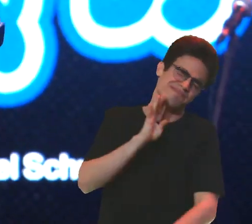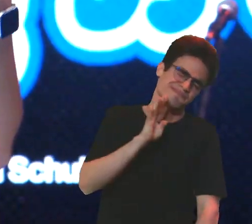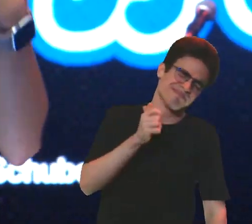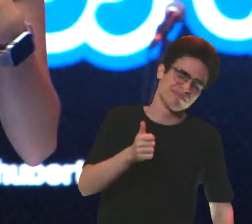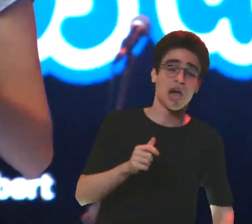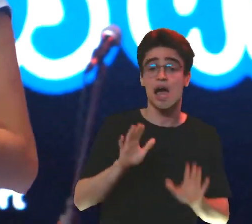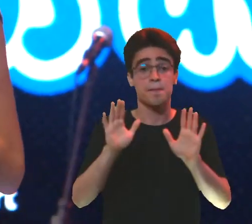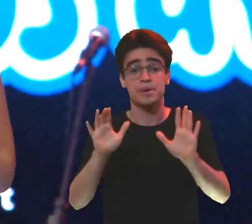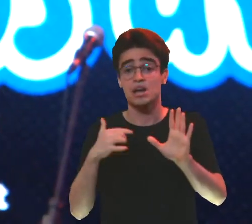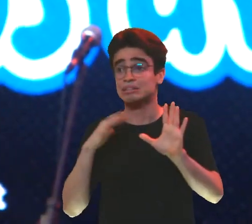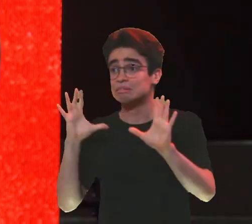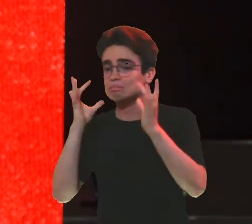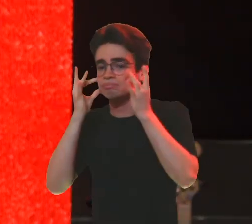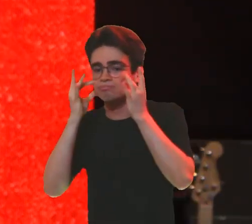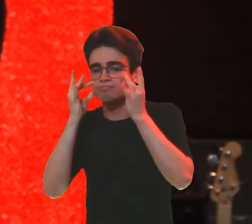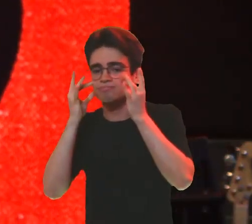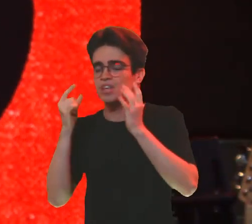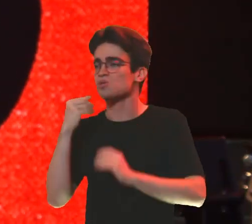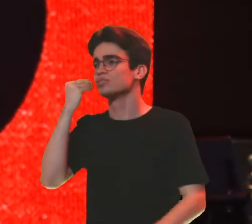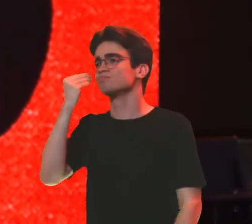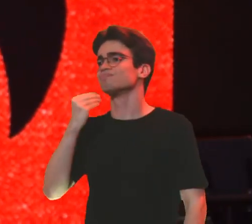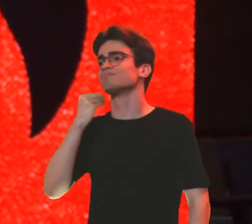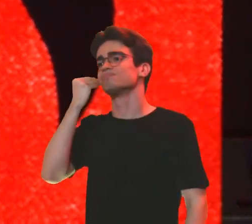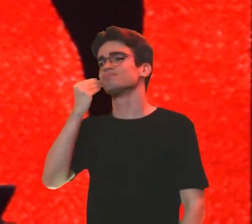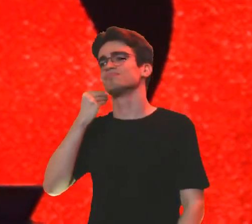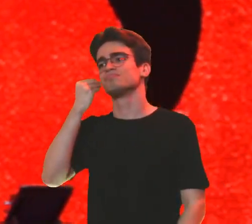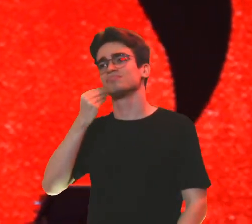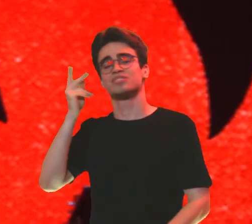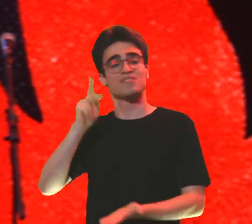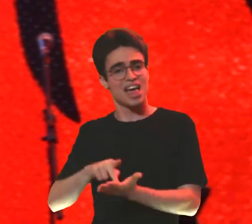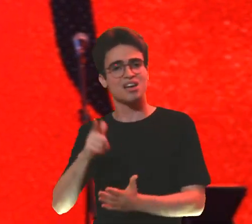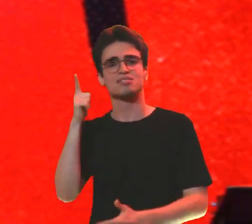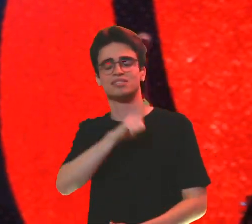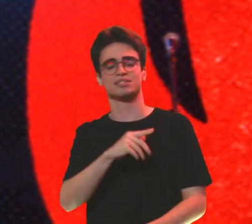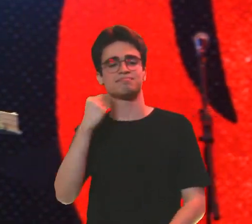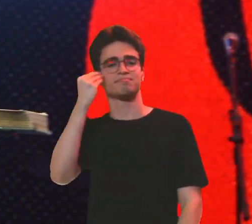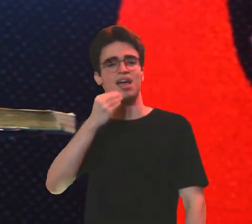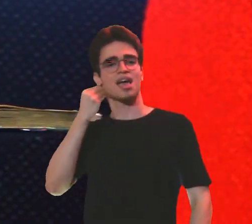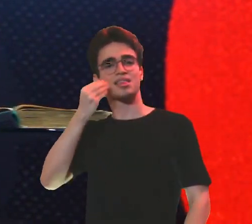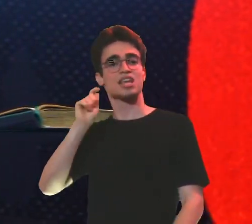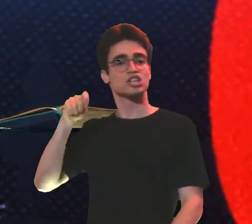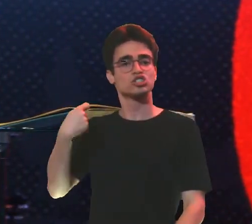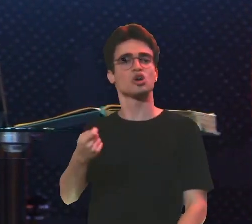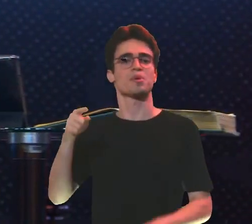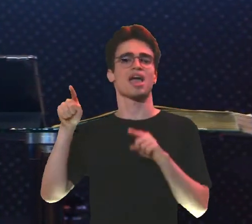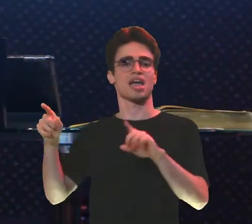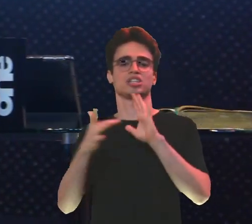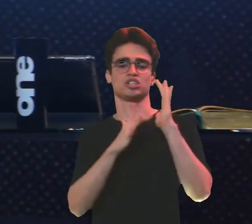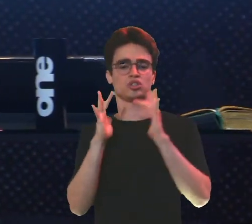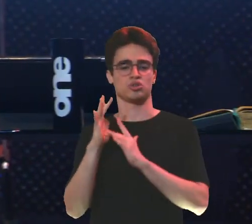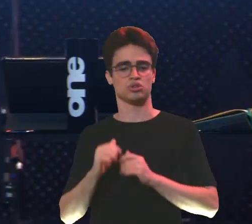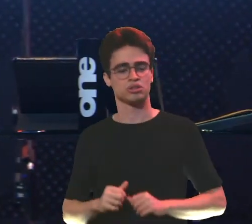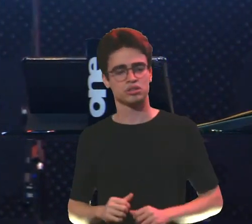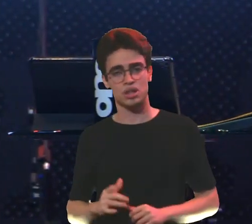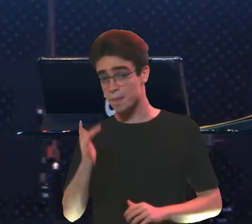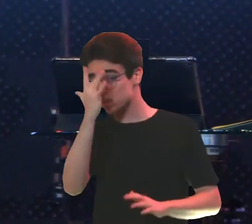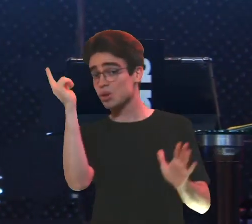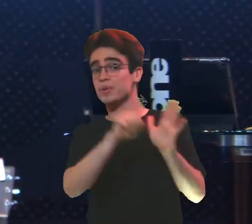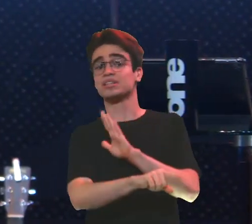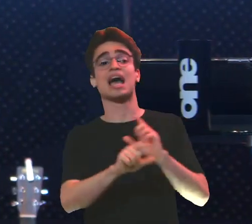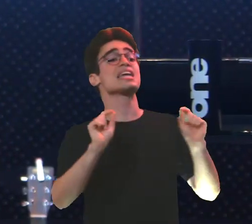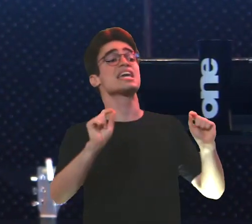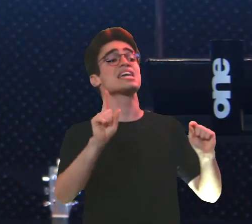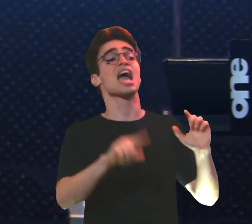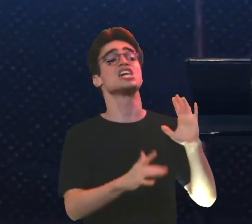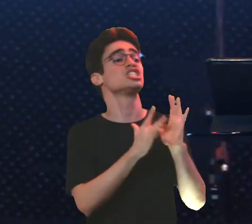Mas aquele que viveu, aquele que pôde na pele experimentar quem é Jesus. Se alguém te perguntar hoje, quem é